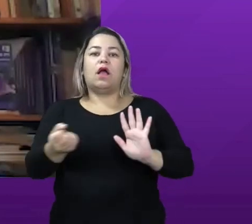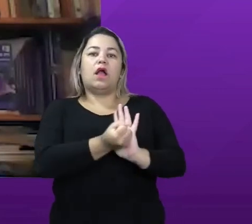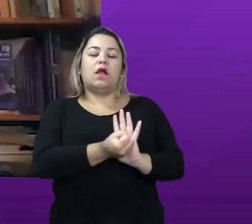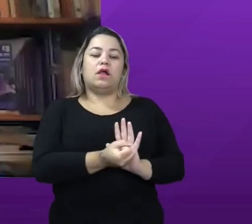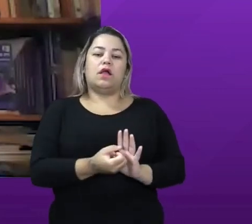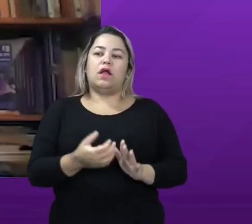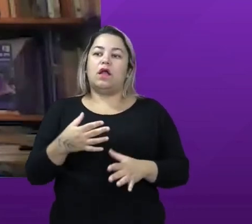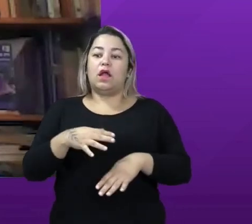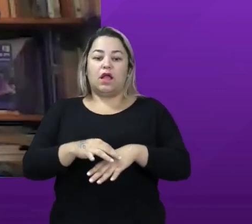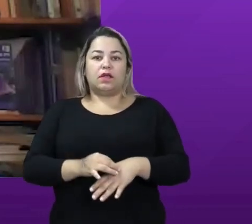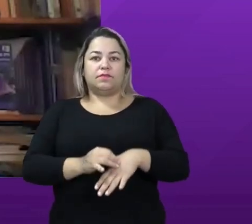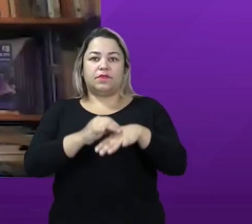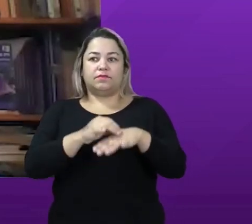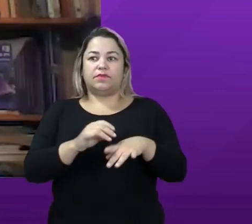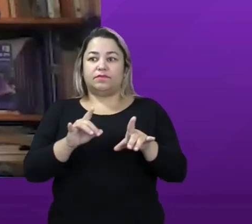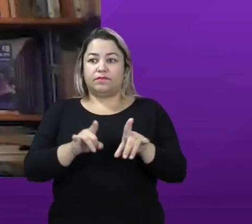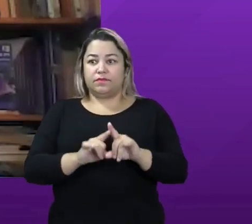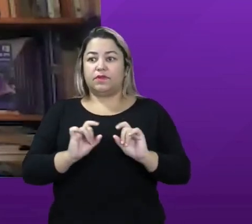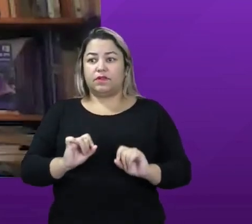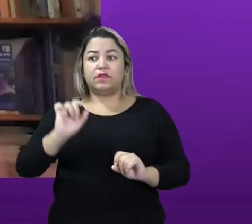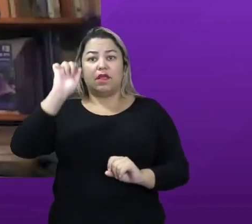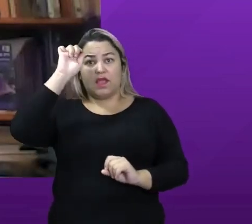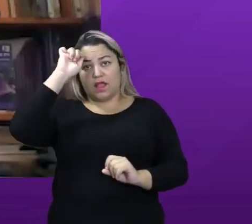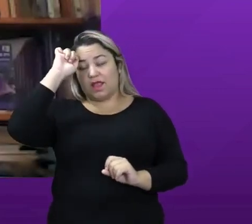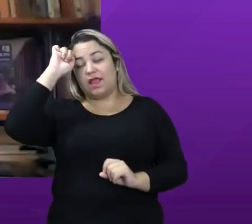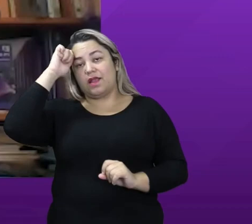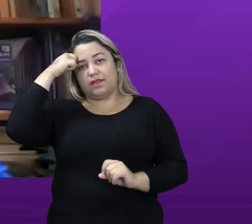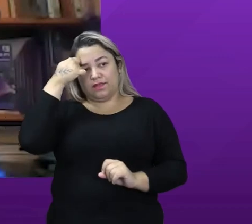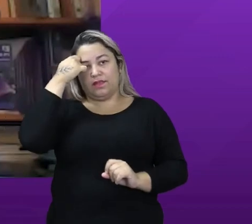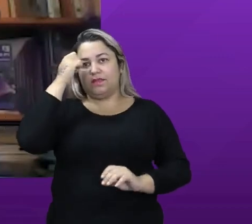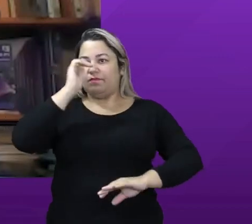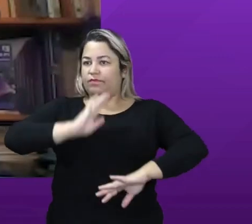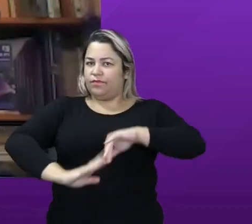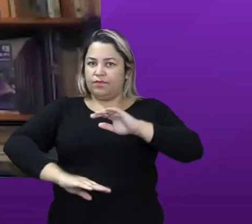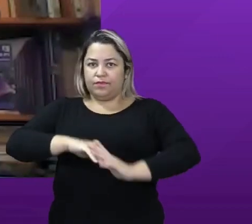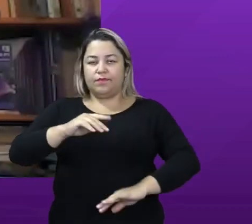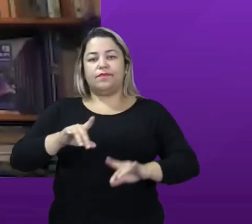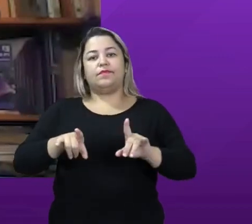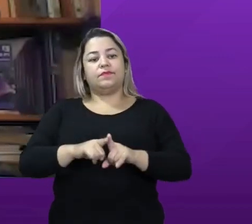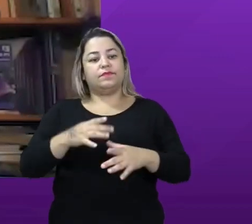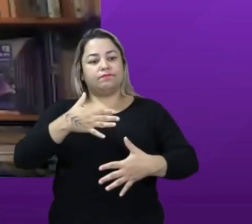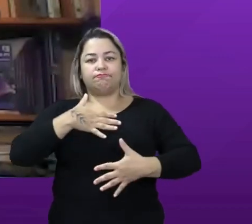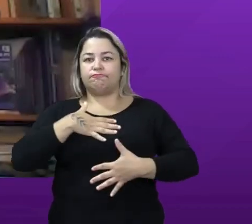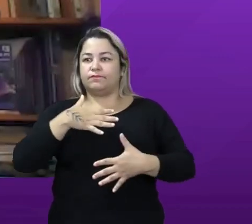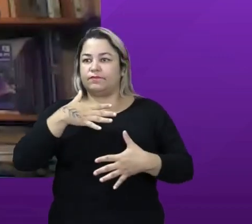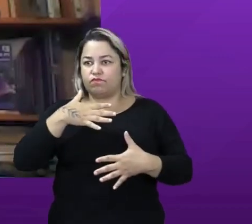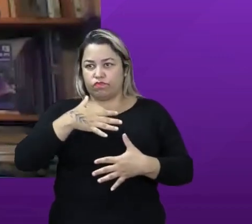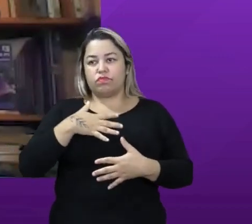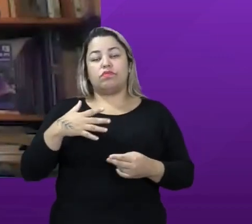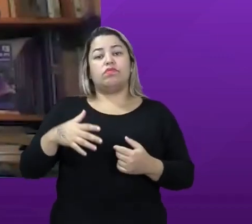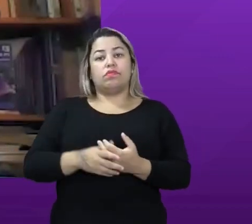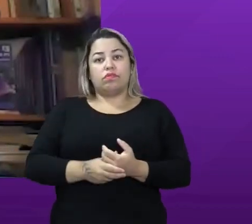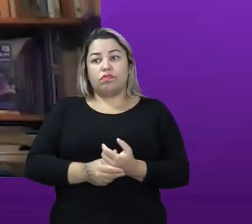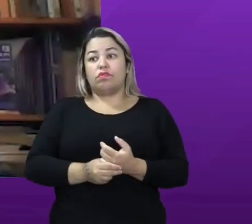carne mais barata do mercado é a carne negra, a autonomia sobre os nossos corpos, no caso das mulheres,